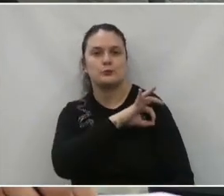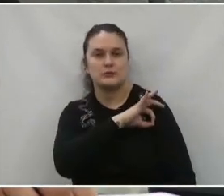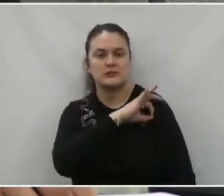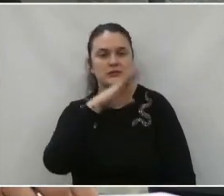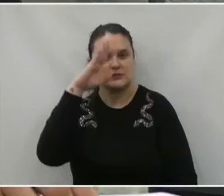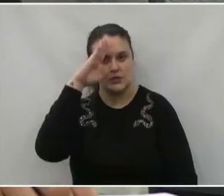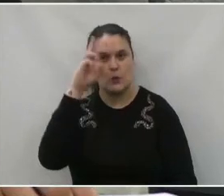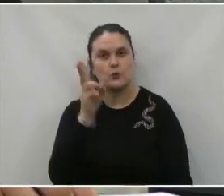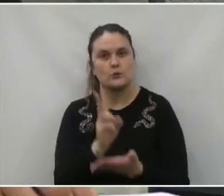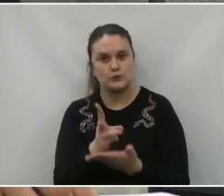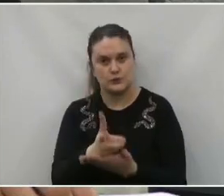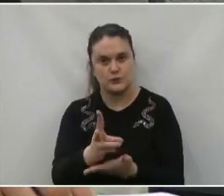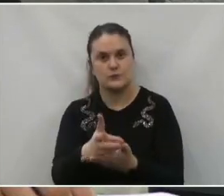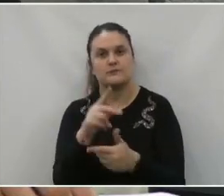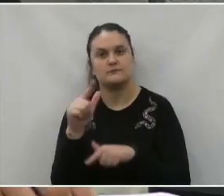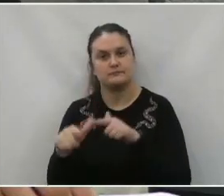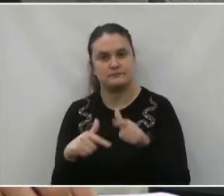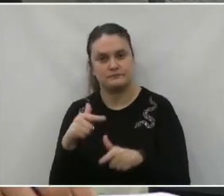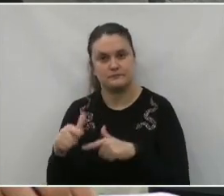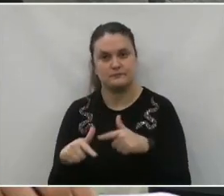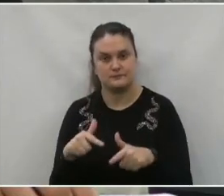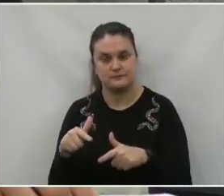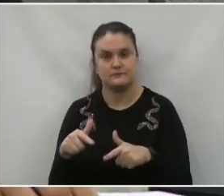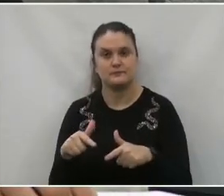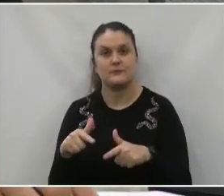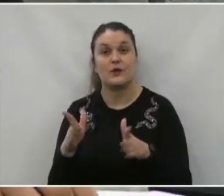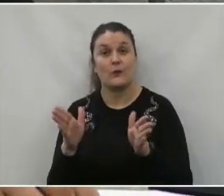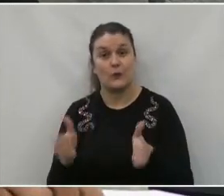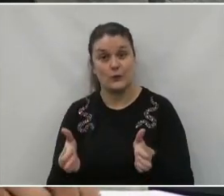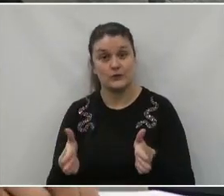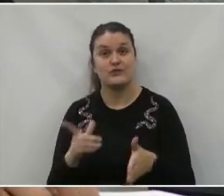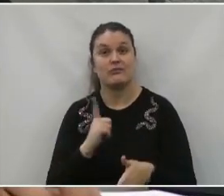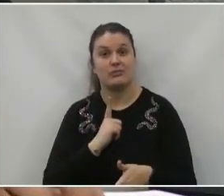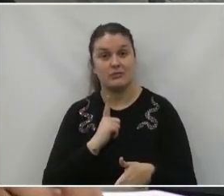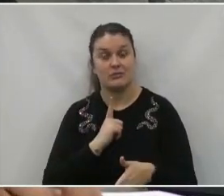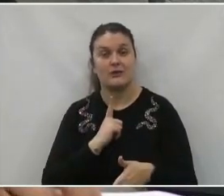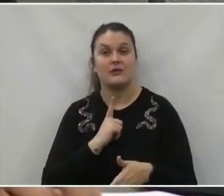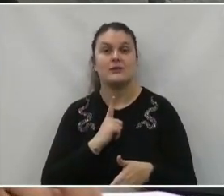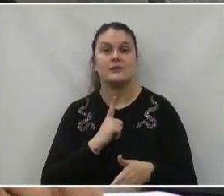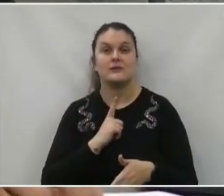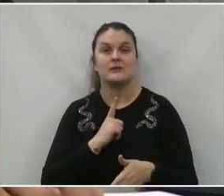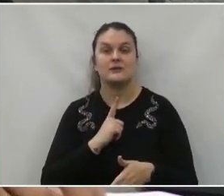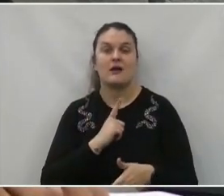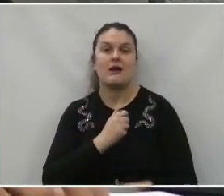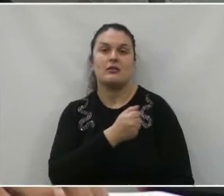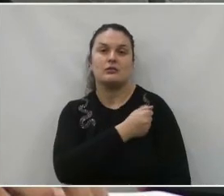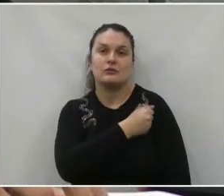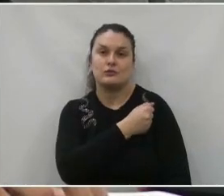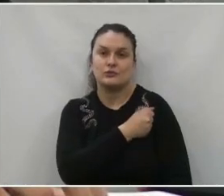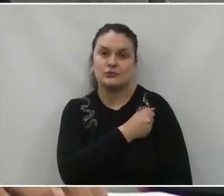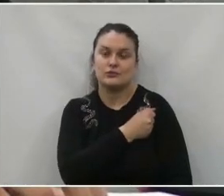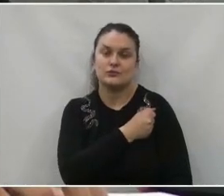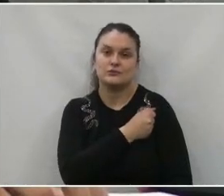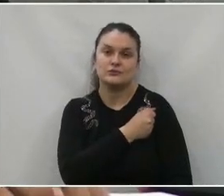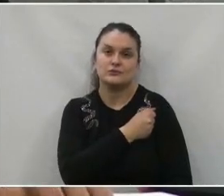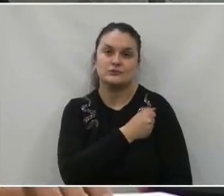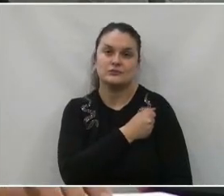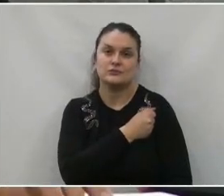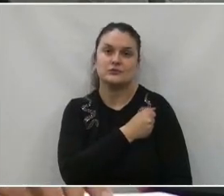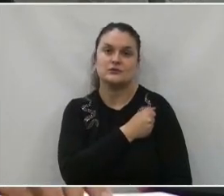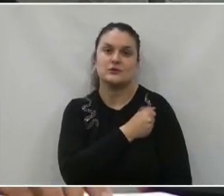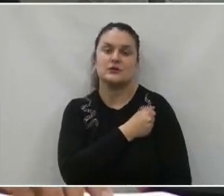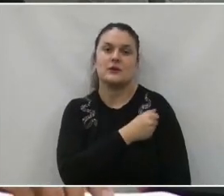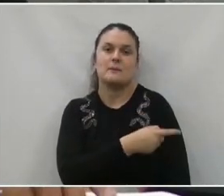dar continuidade ao trabalho. E hoje nós temos aí os alunos dos